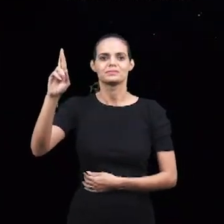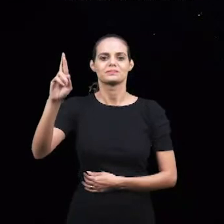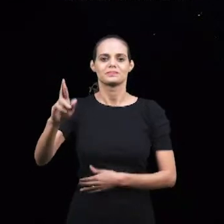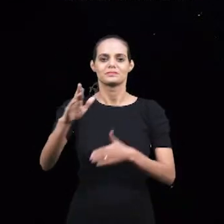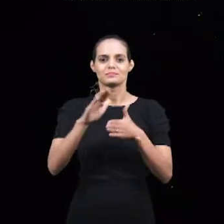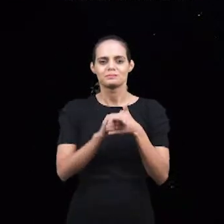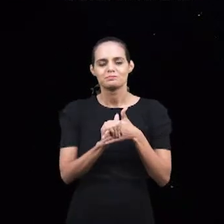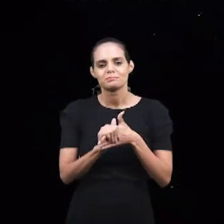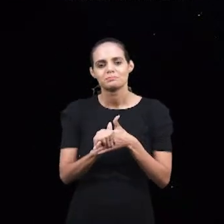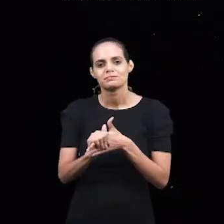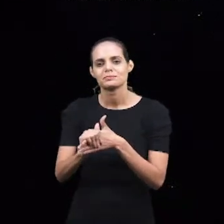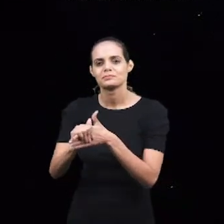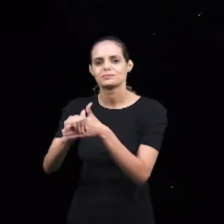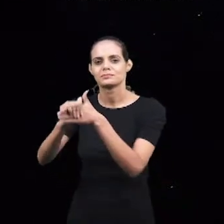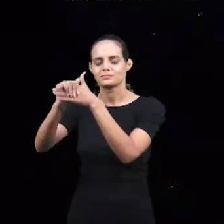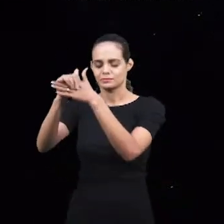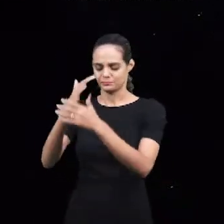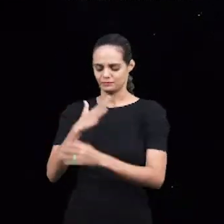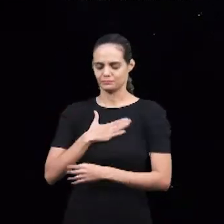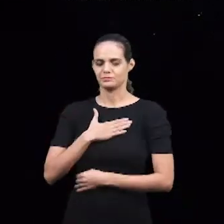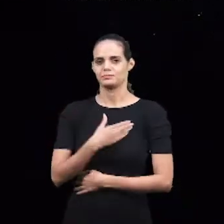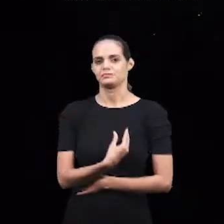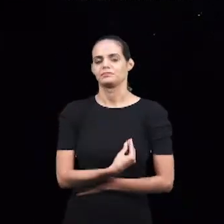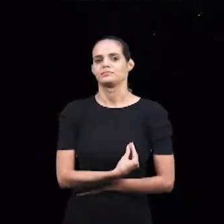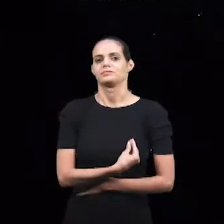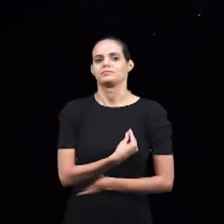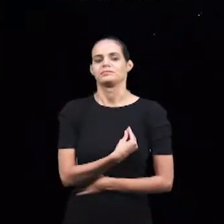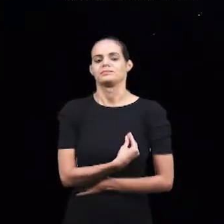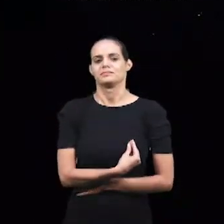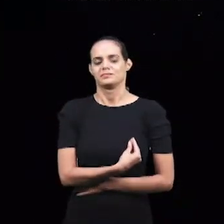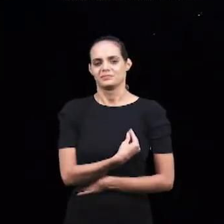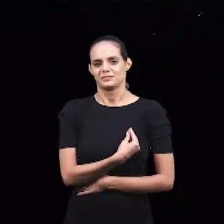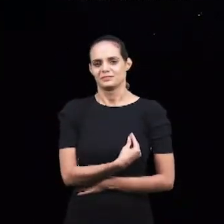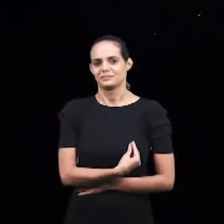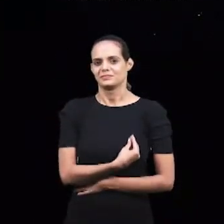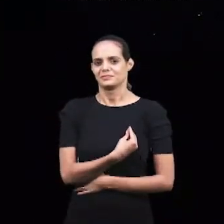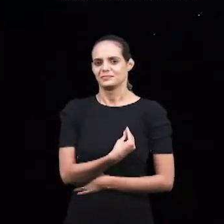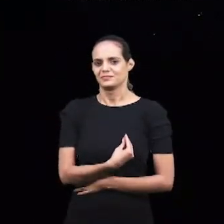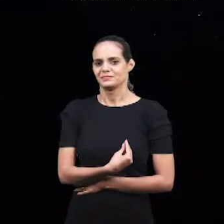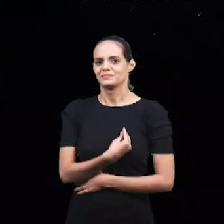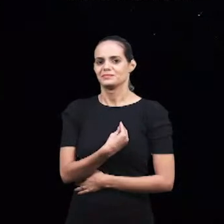Guia meus passos em tua justiça e